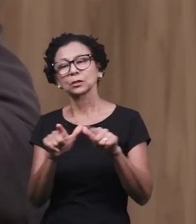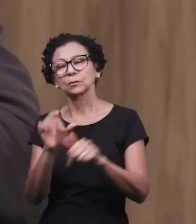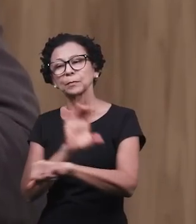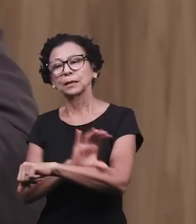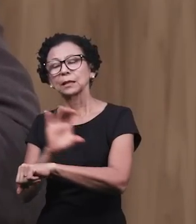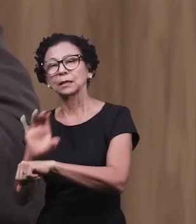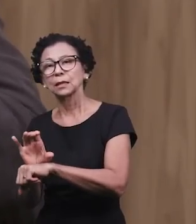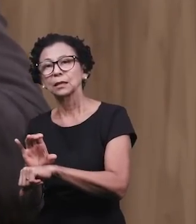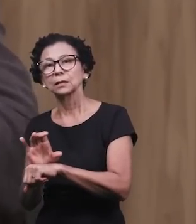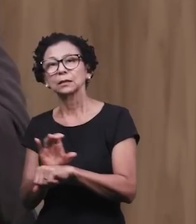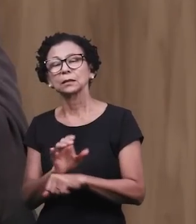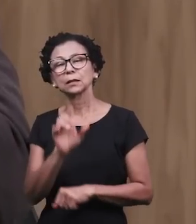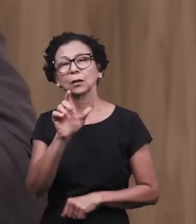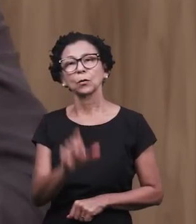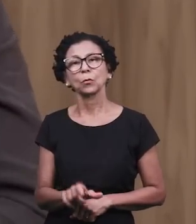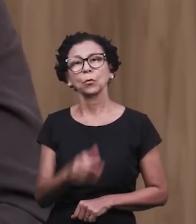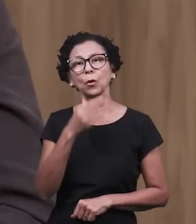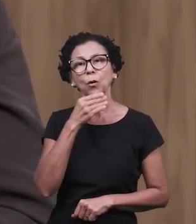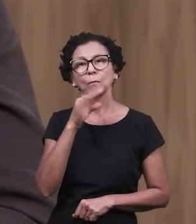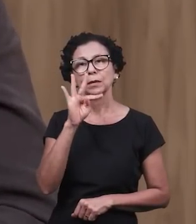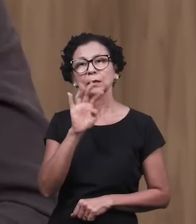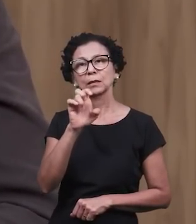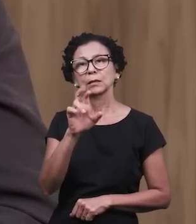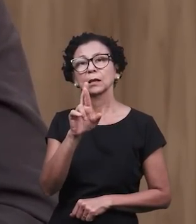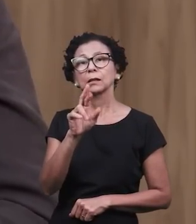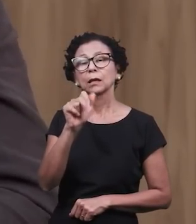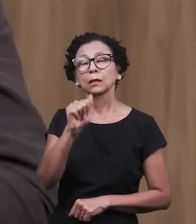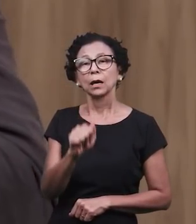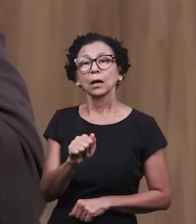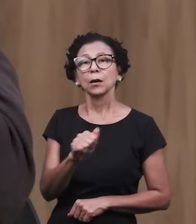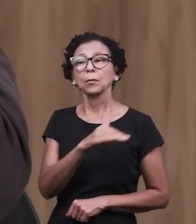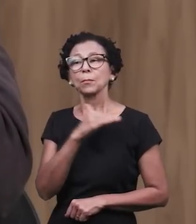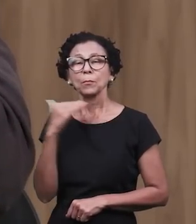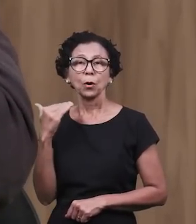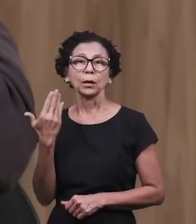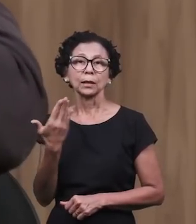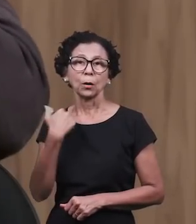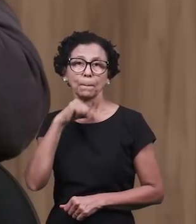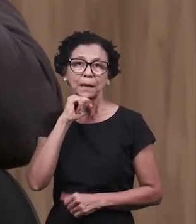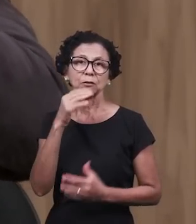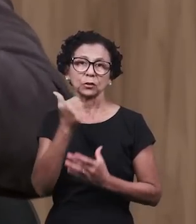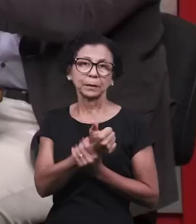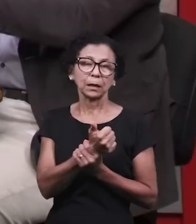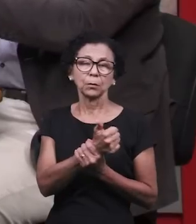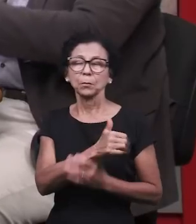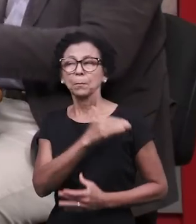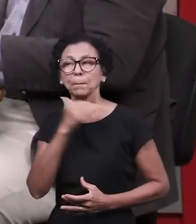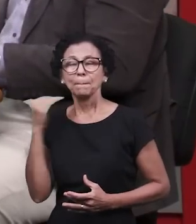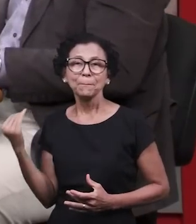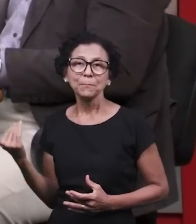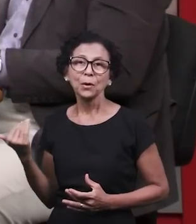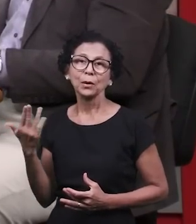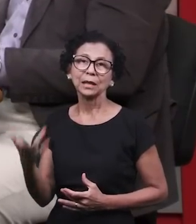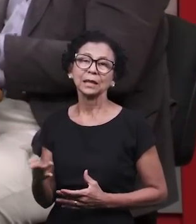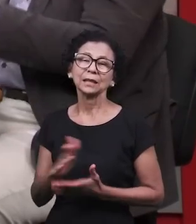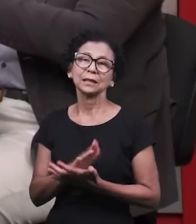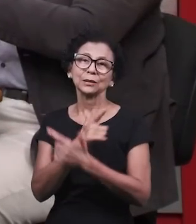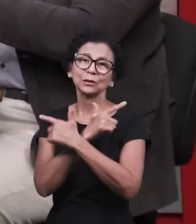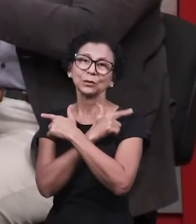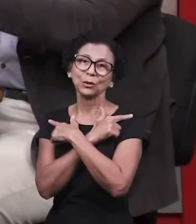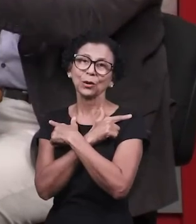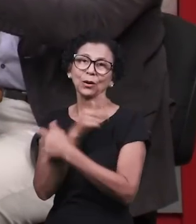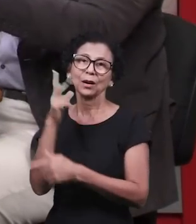história que eu queria que agora que o pastor continuasse, a chegada dele ali em Siquém. Sim, perfeitamente.